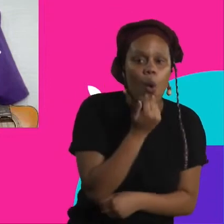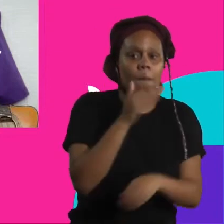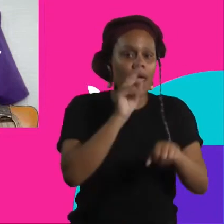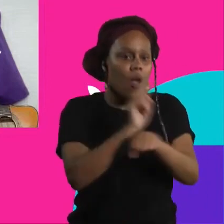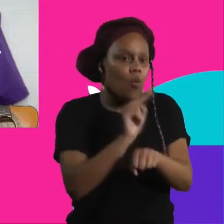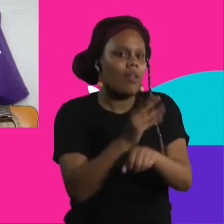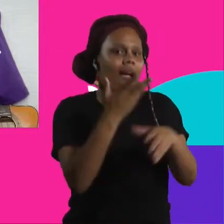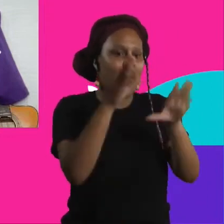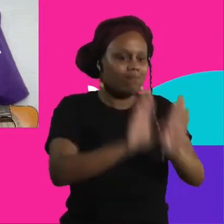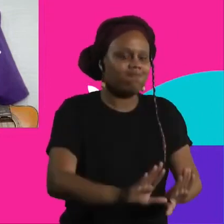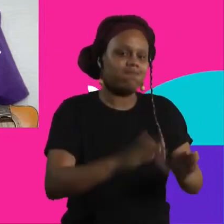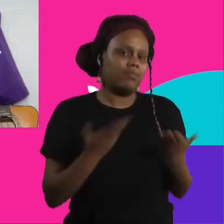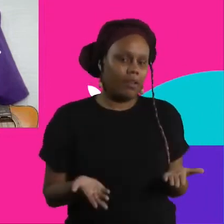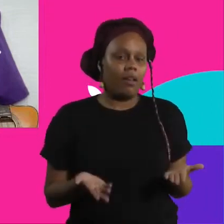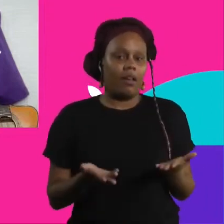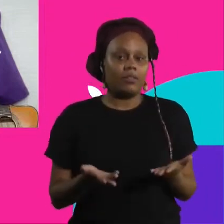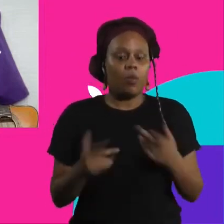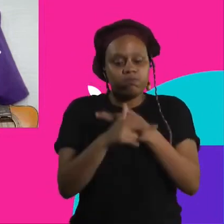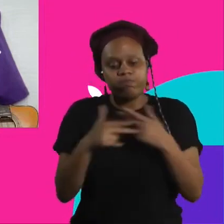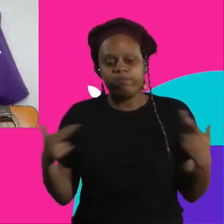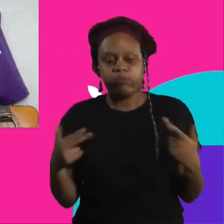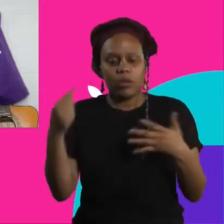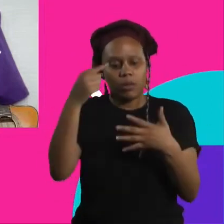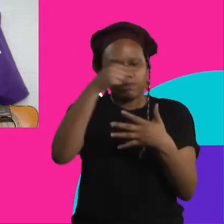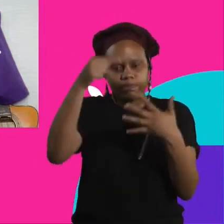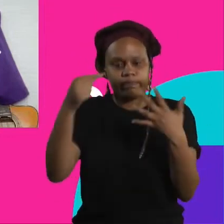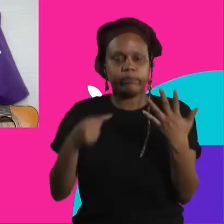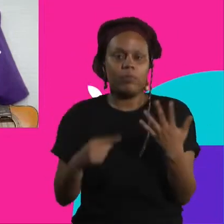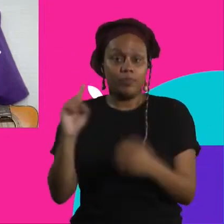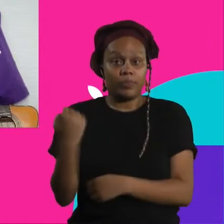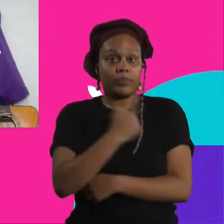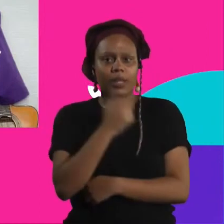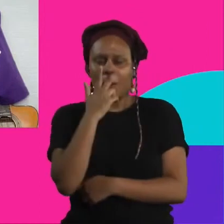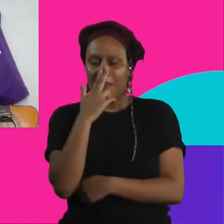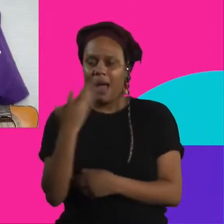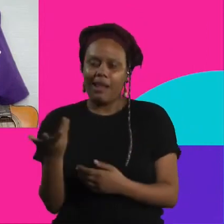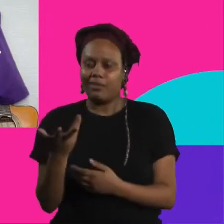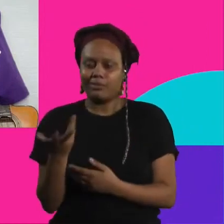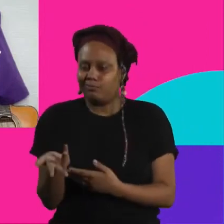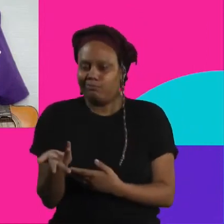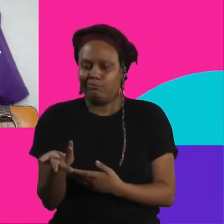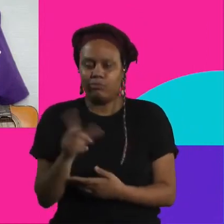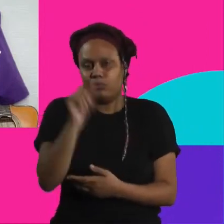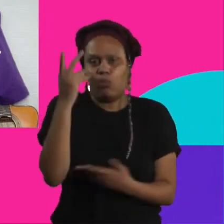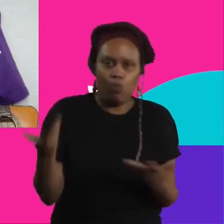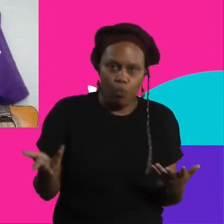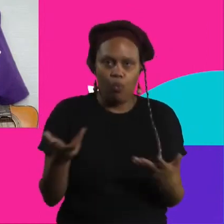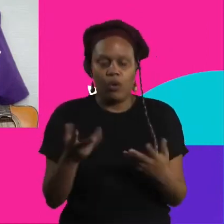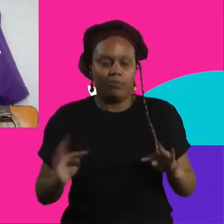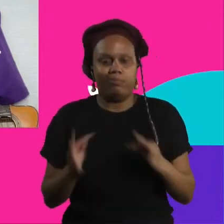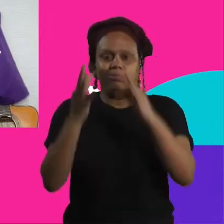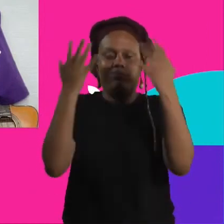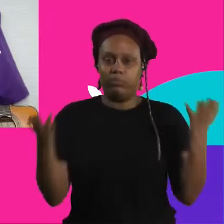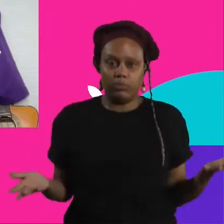começa a entender que algumas questões que para nós parecem triviais, ou uma oportunidade de escolha, ou qual a